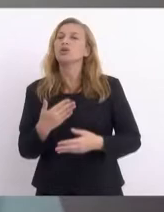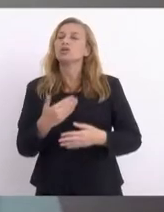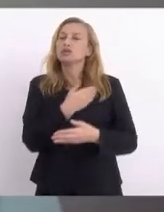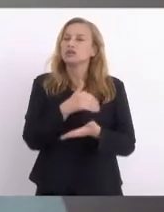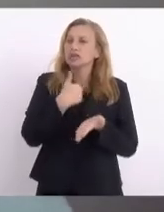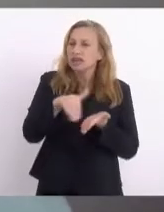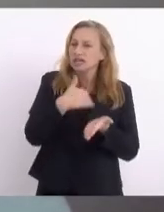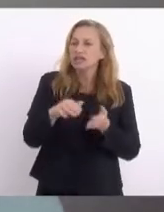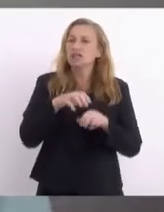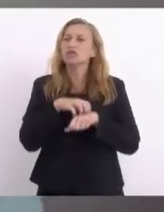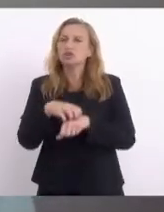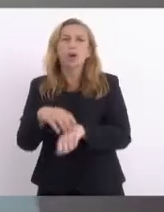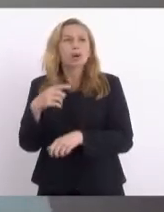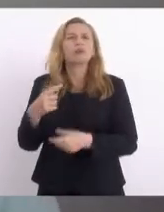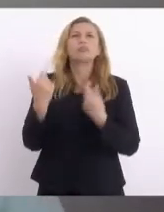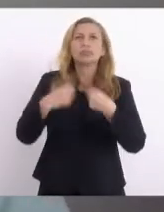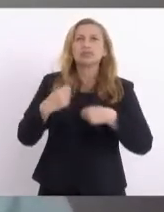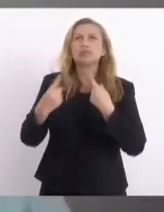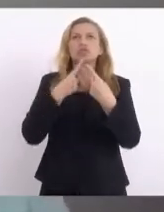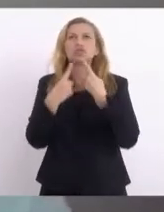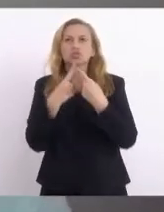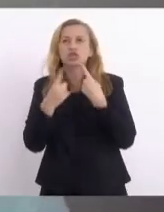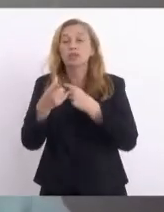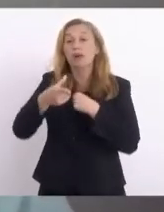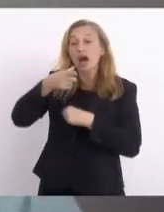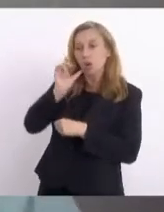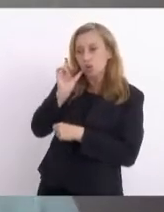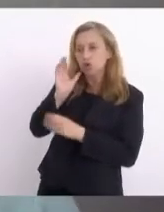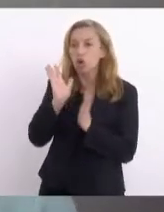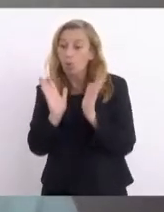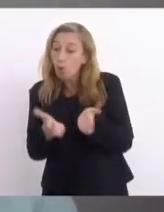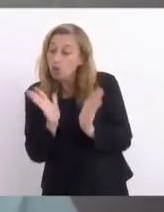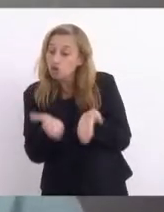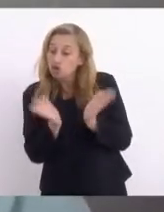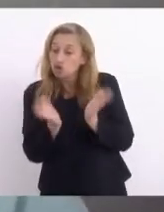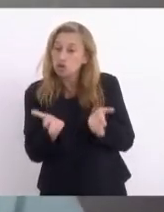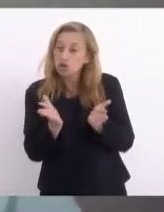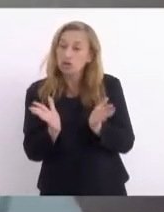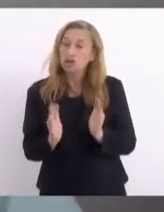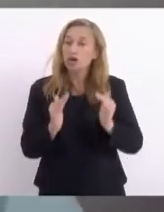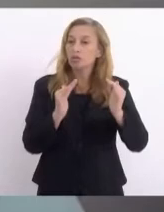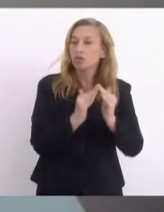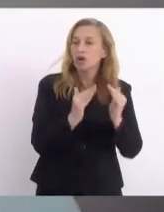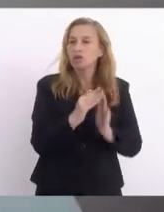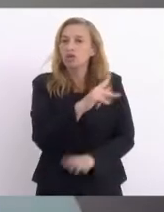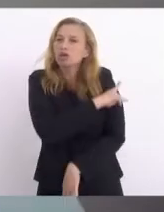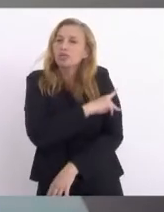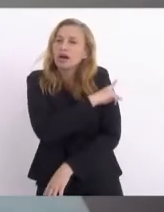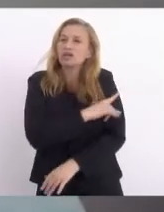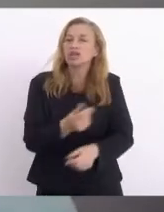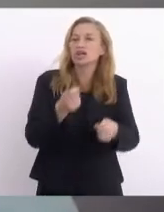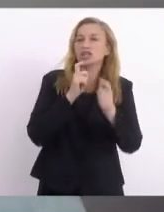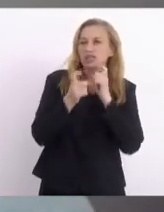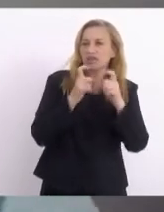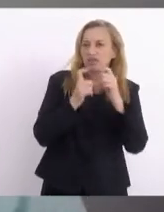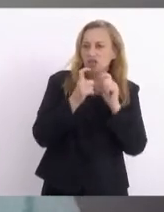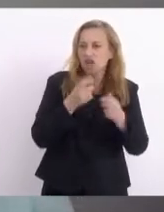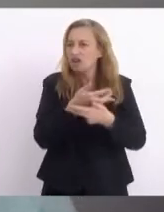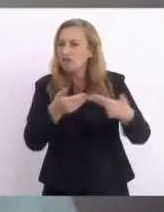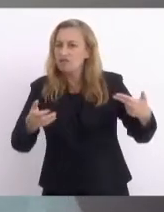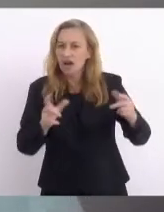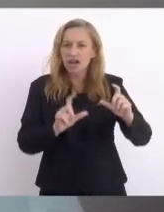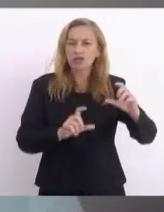transportes e a gente tem que debater isso para ontem. Hoje mesmo, moradores de Paquetá deram entrevistas, está em vários